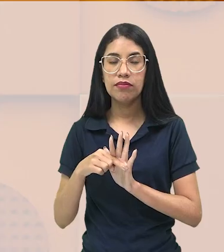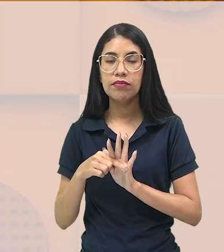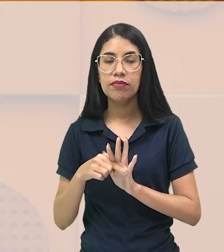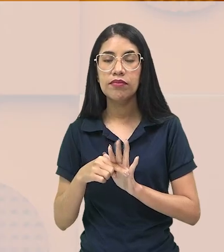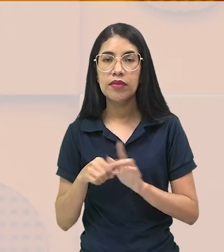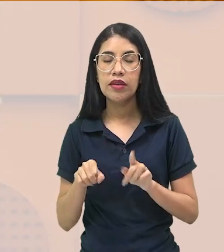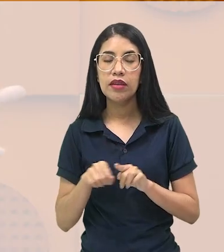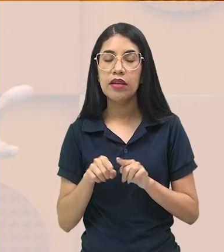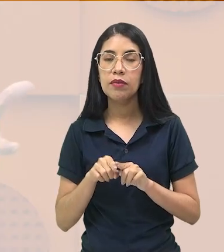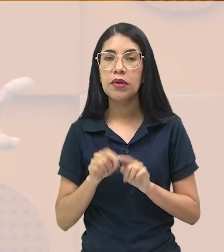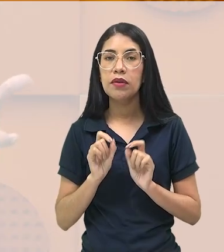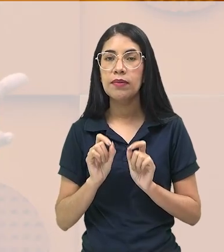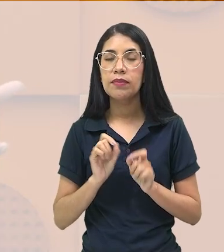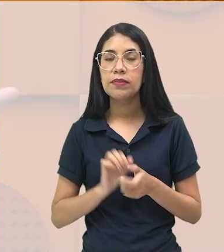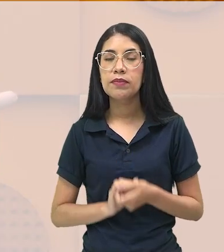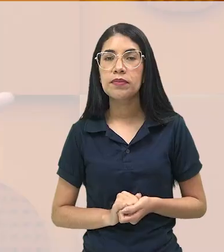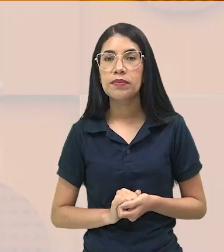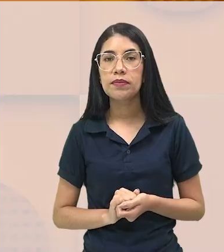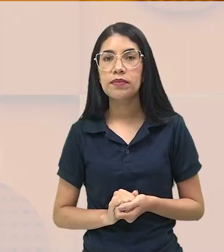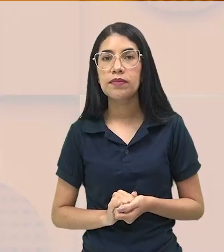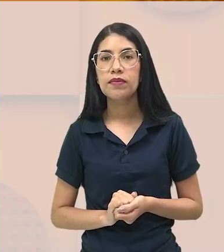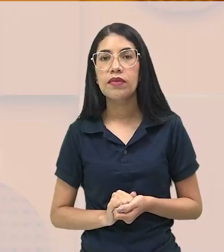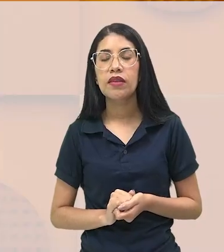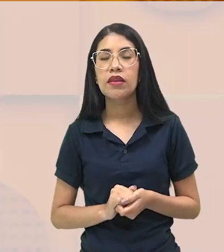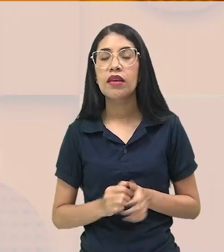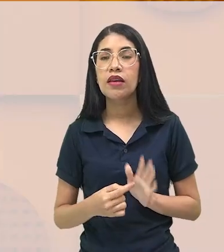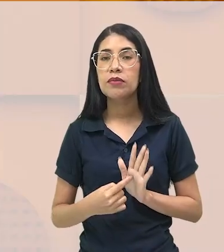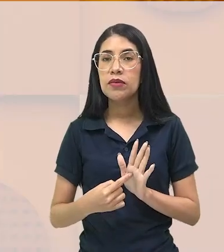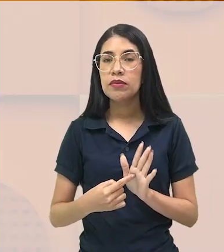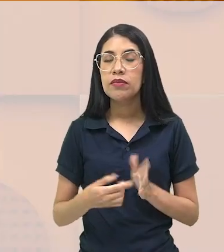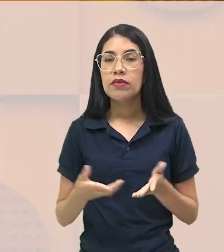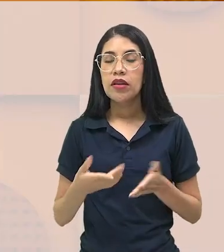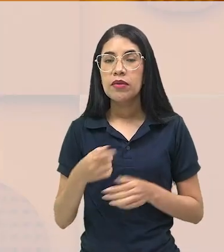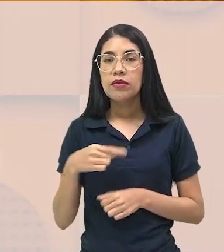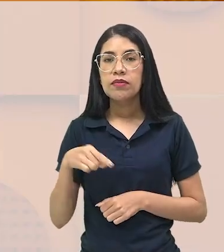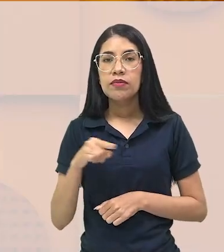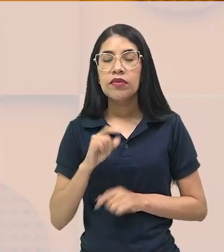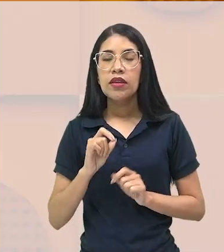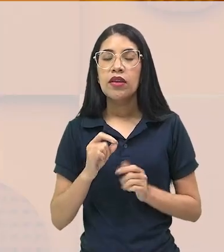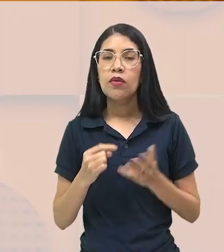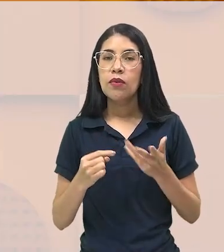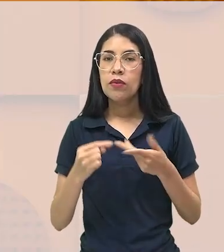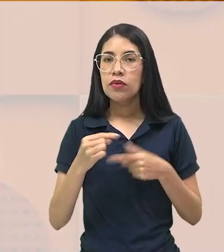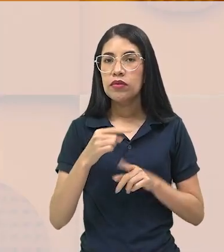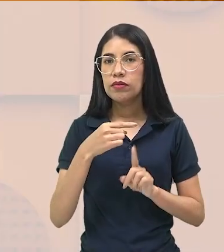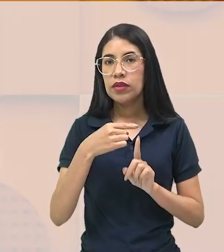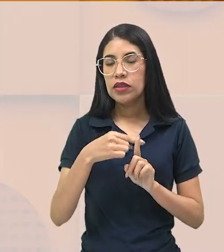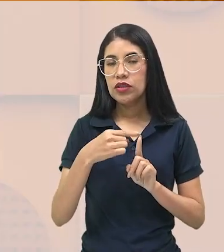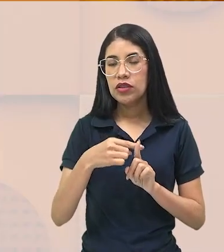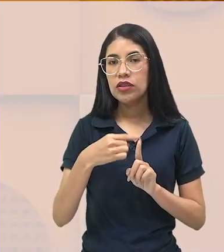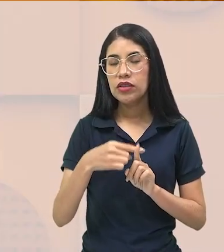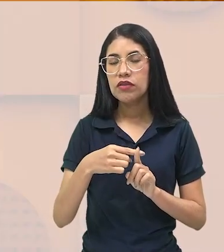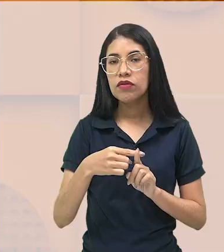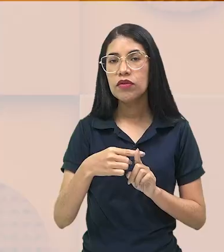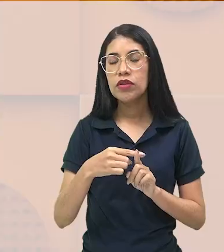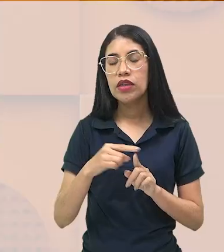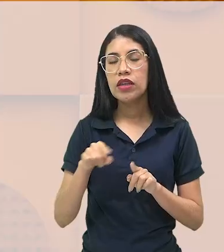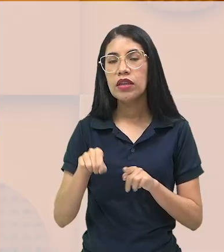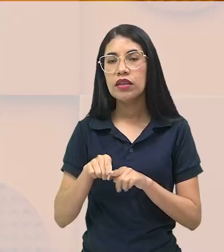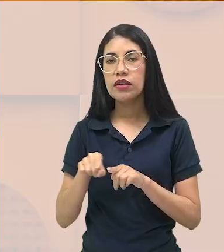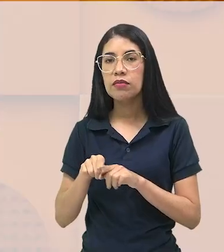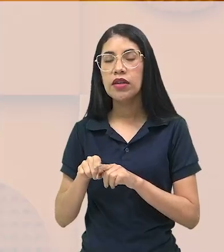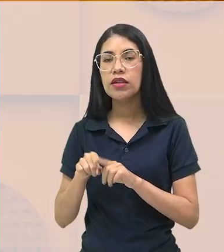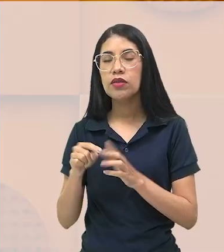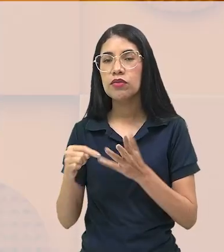têm também os pontos negativos, é claro. E a gente vai destacar aqui para vocês quais são esses pontos positivos dos blocos econômicos e quais